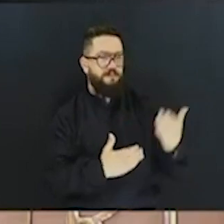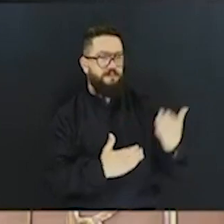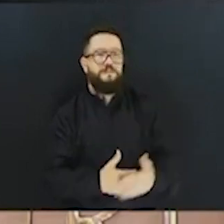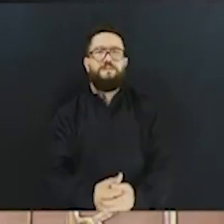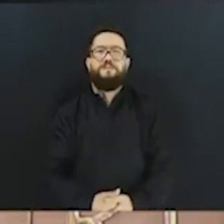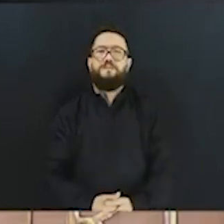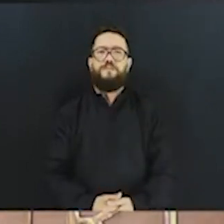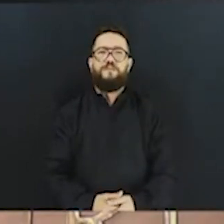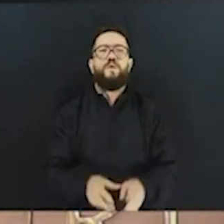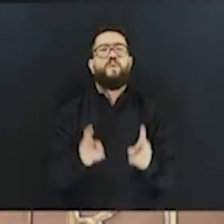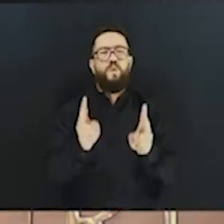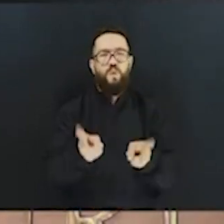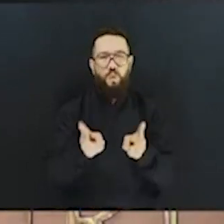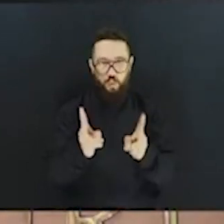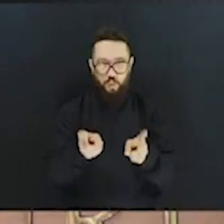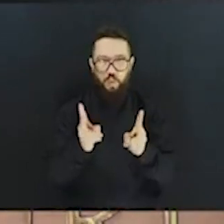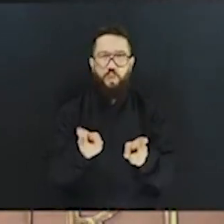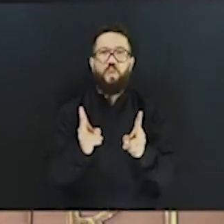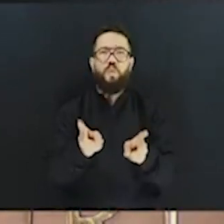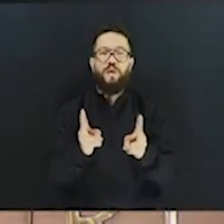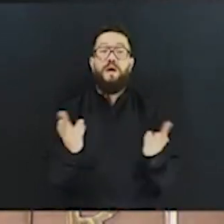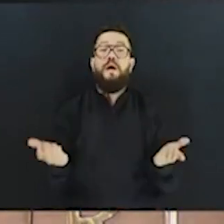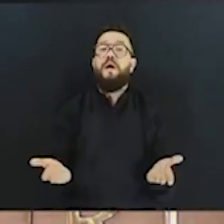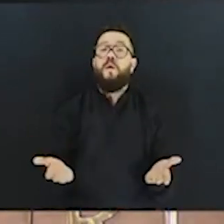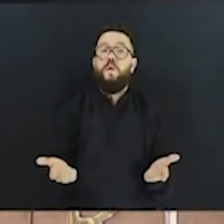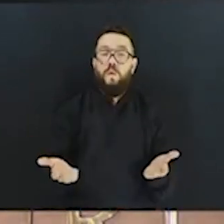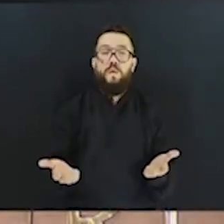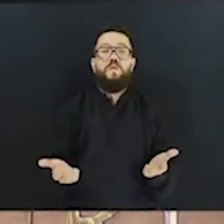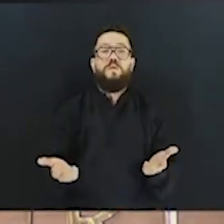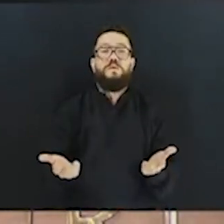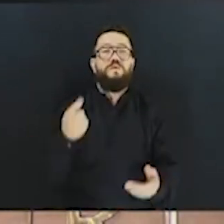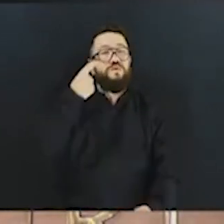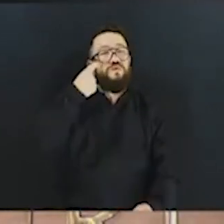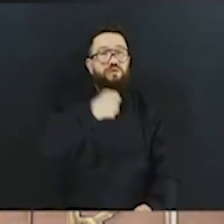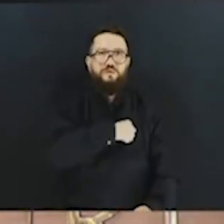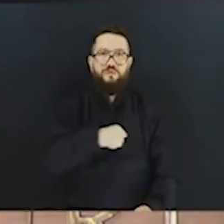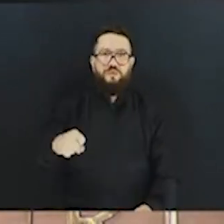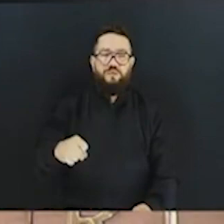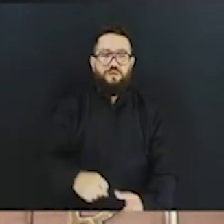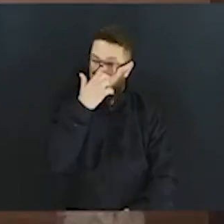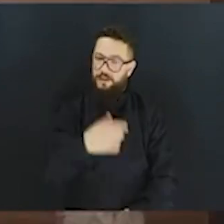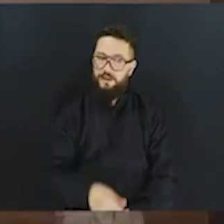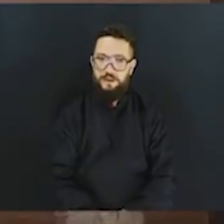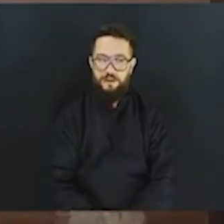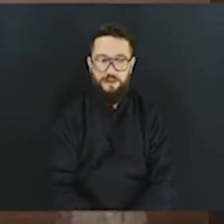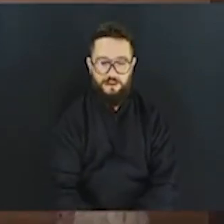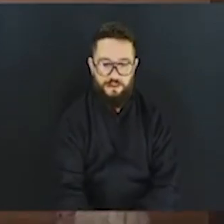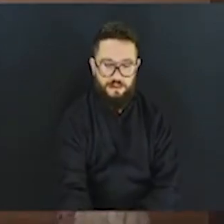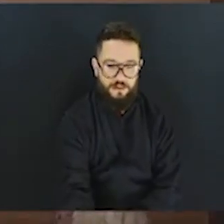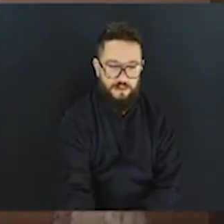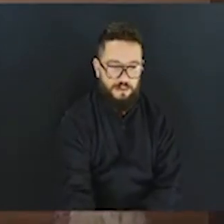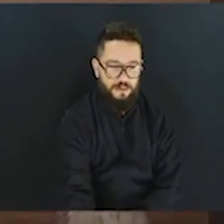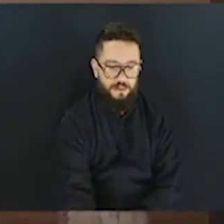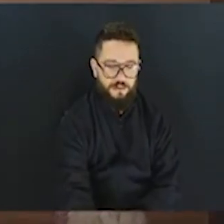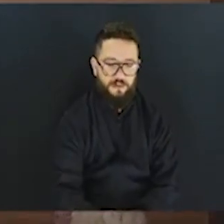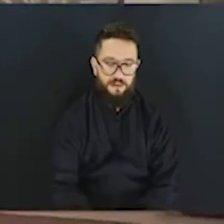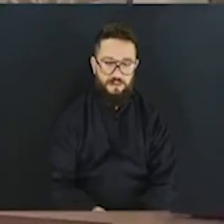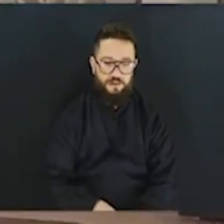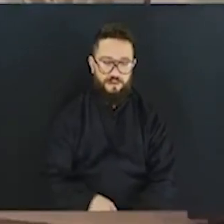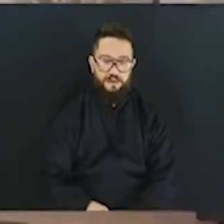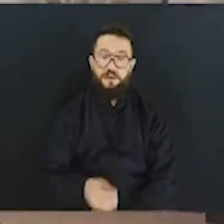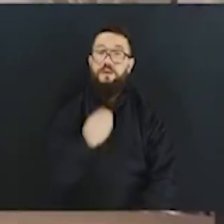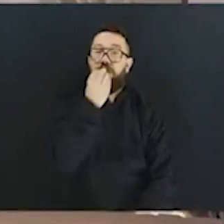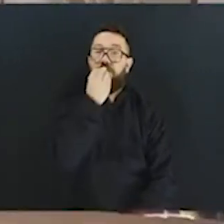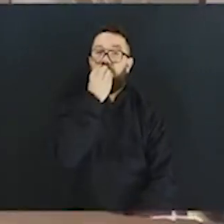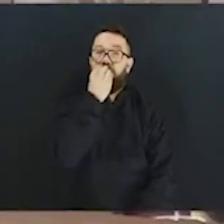Próxima vereadora inscrita, Jorge Aprates, do Partido dos Trabalhadores, com a palavra, 5 minutos. Bom dia a todas, todos e todes, aos vereadores